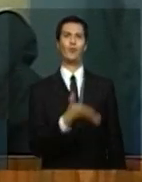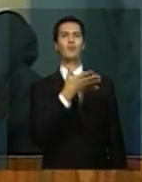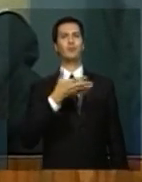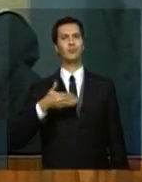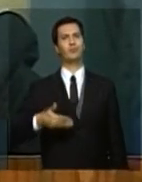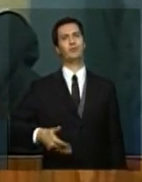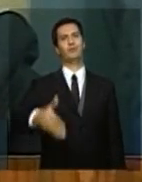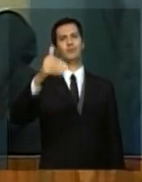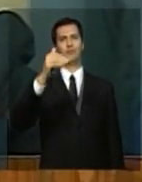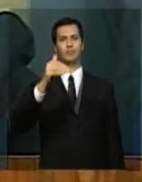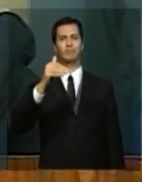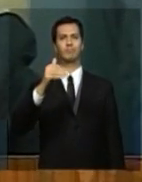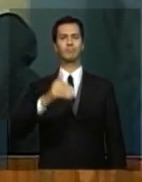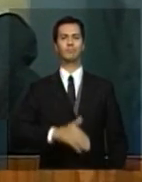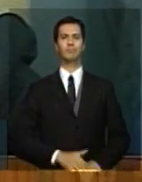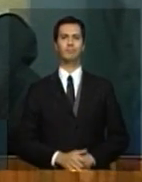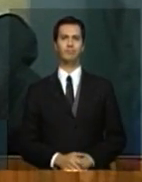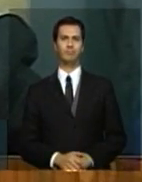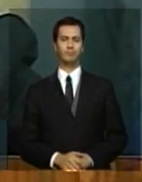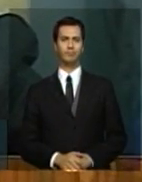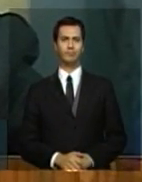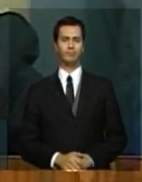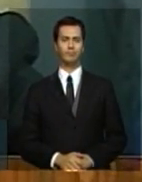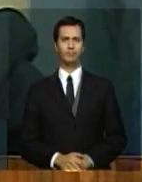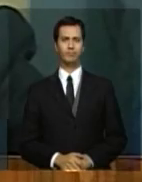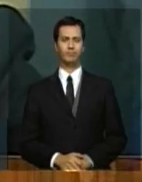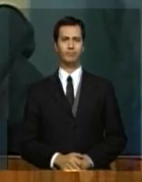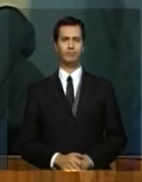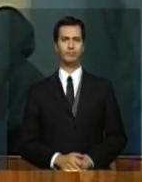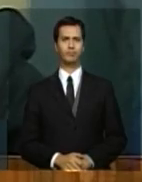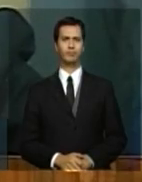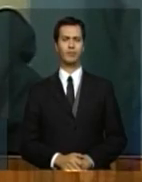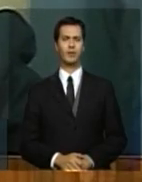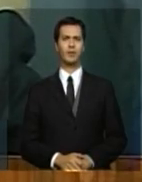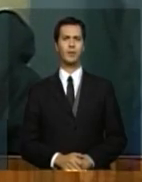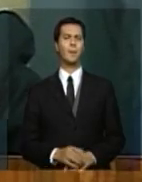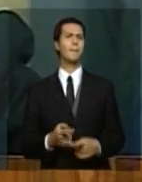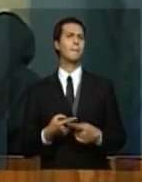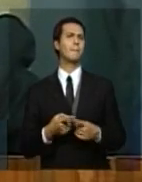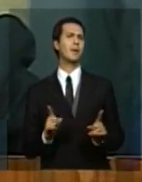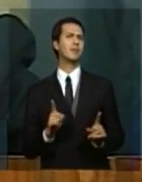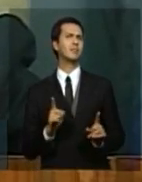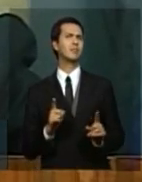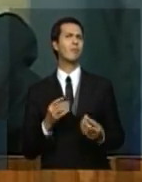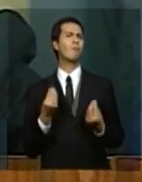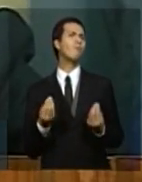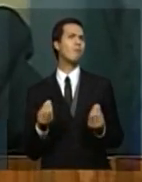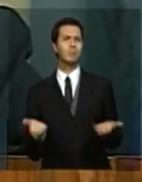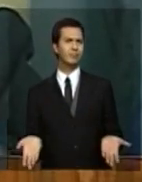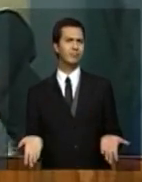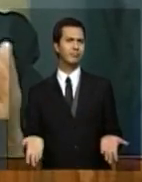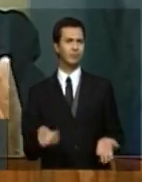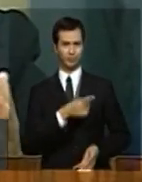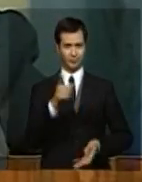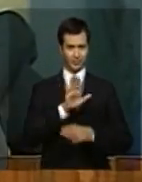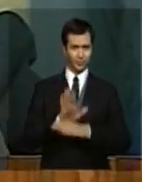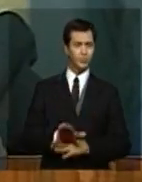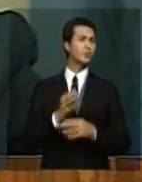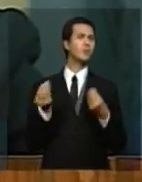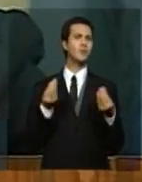eh aconteça agora como que vocês contribuíram com uma